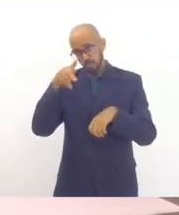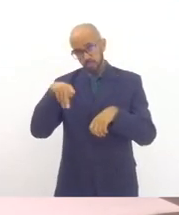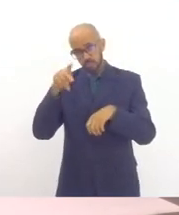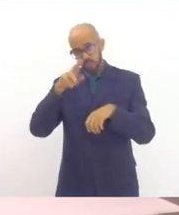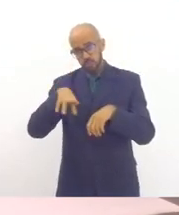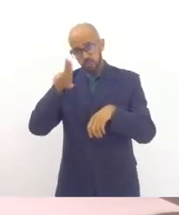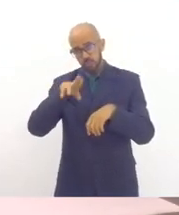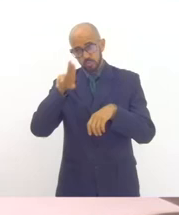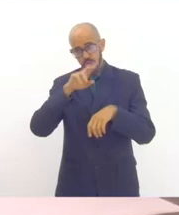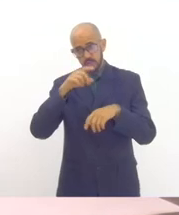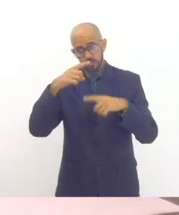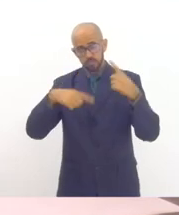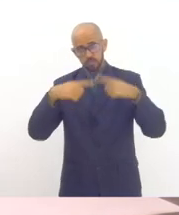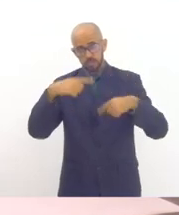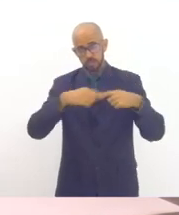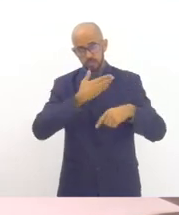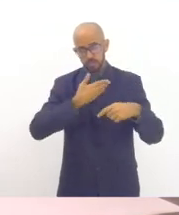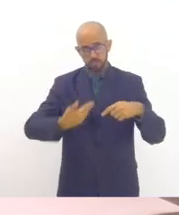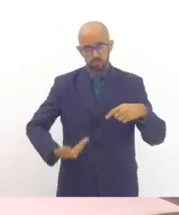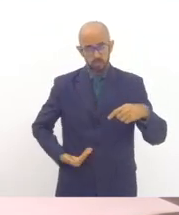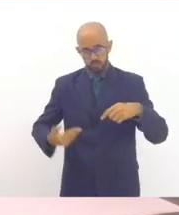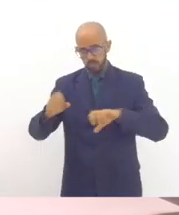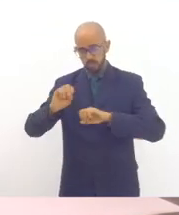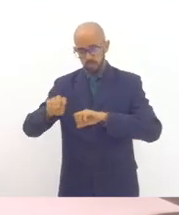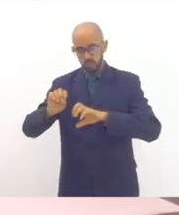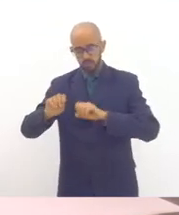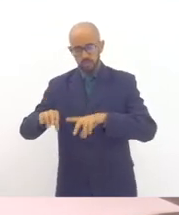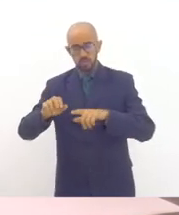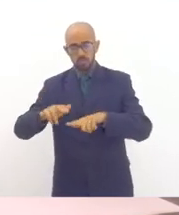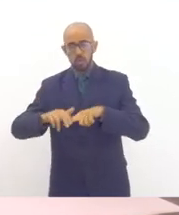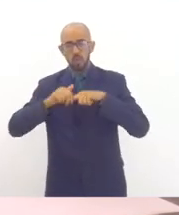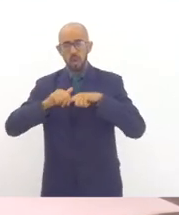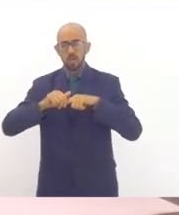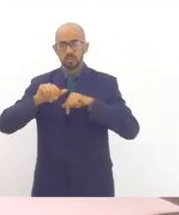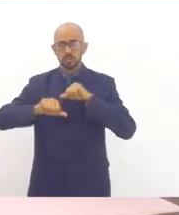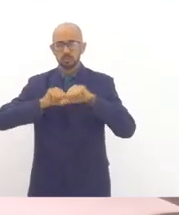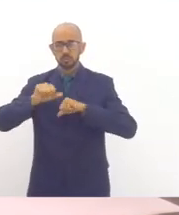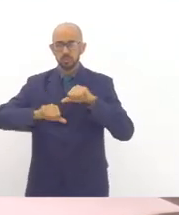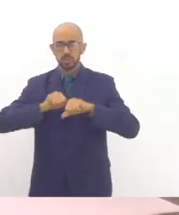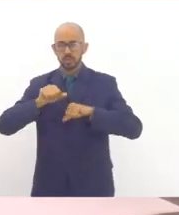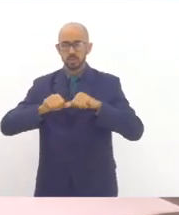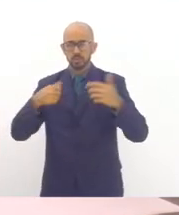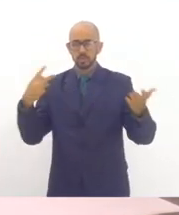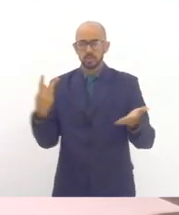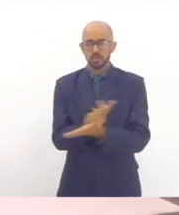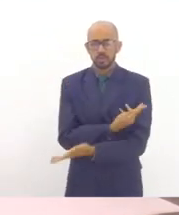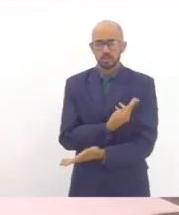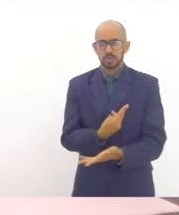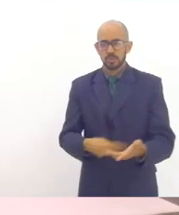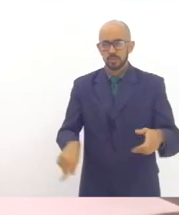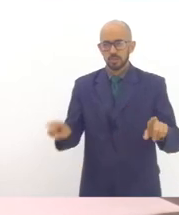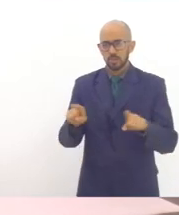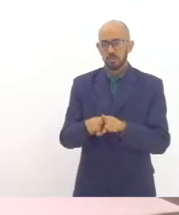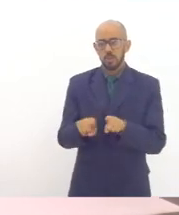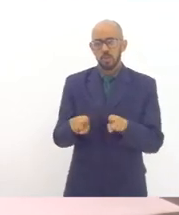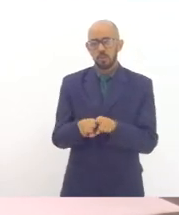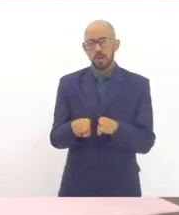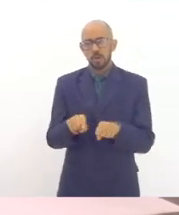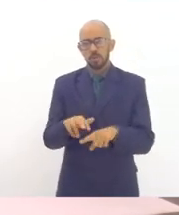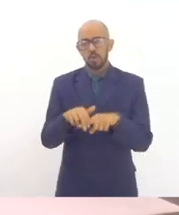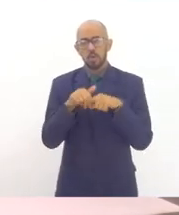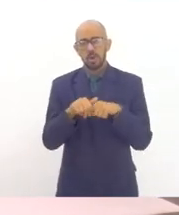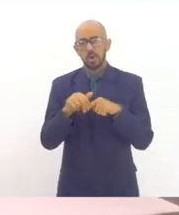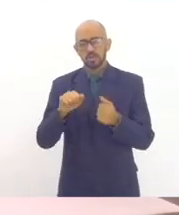políticas públicas educacionais em função das mudanças que vinham ocorrendo, como a reforma do novo